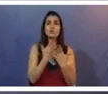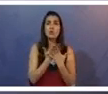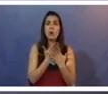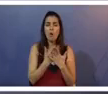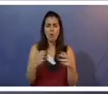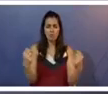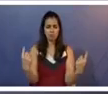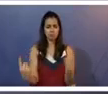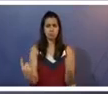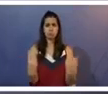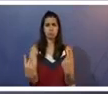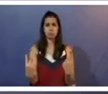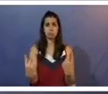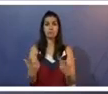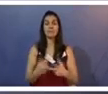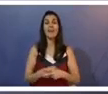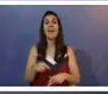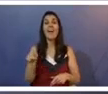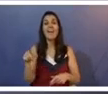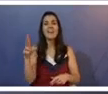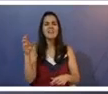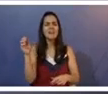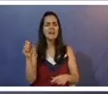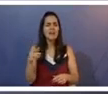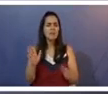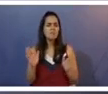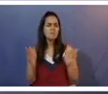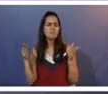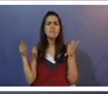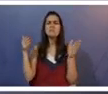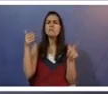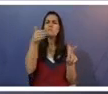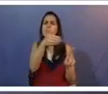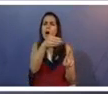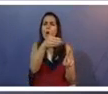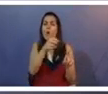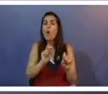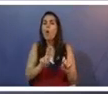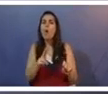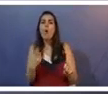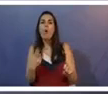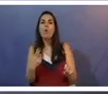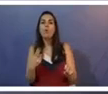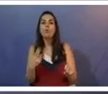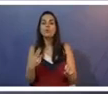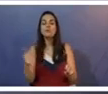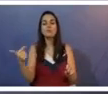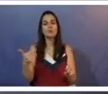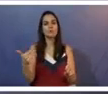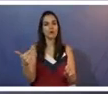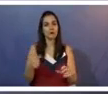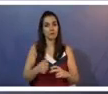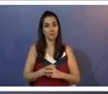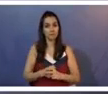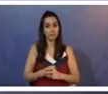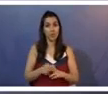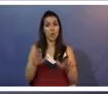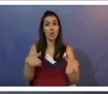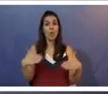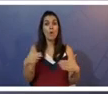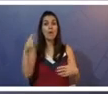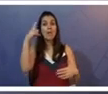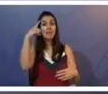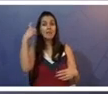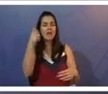principal do texto ou então ele é secundário, ele fica num segundo momento. Se for secundário, qual que é a ideia central